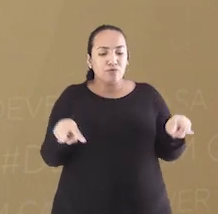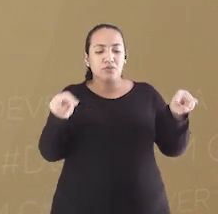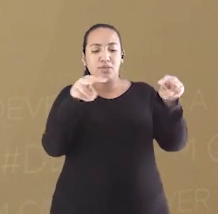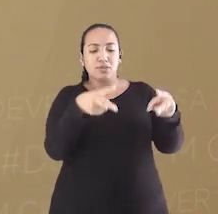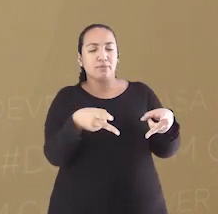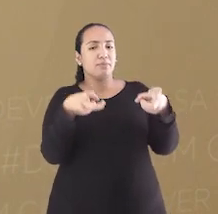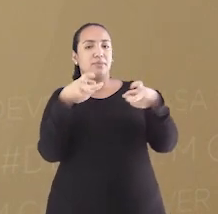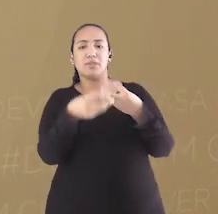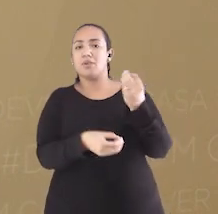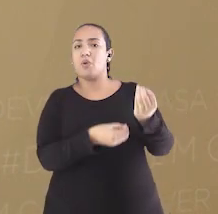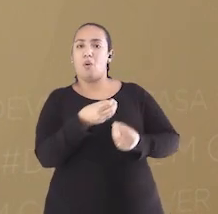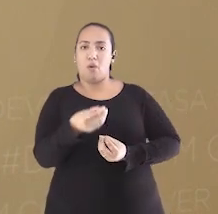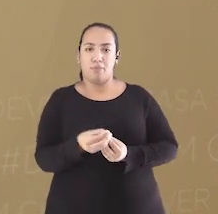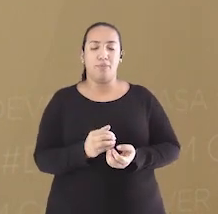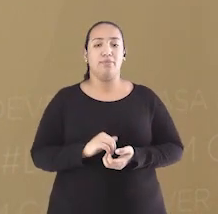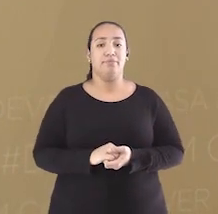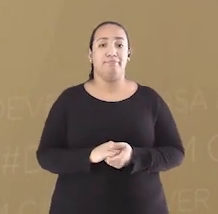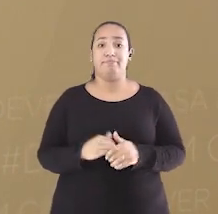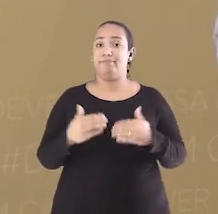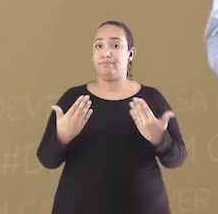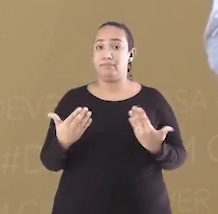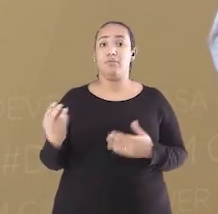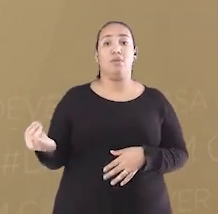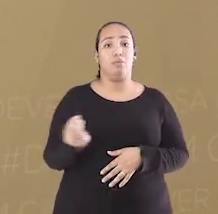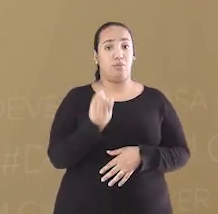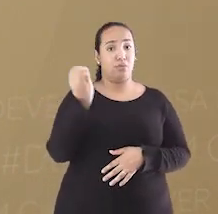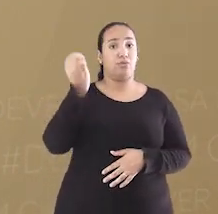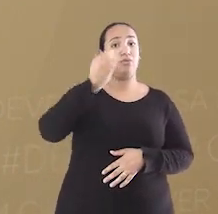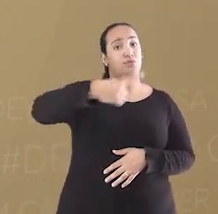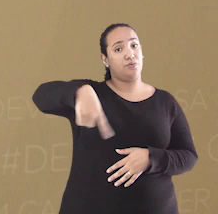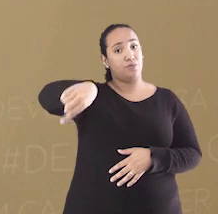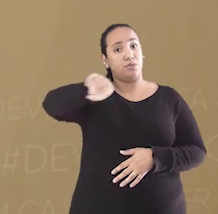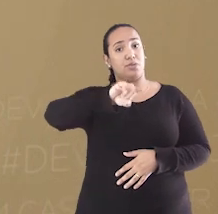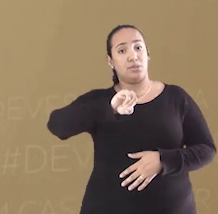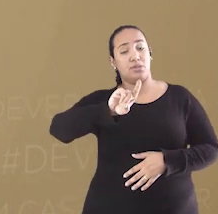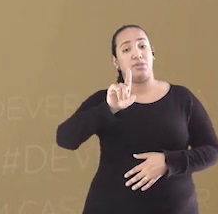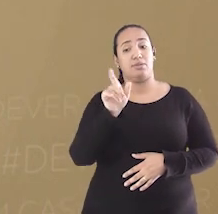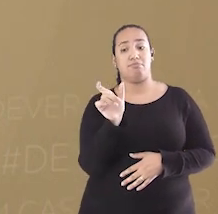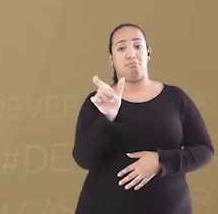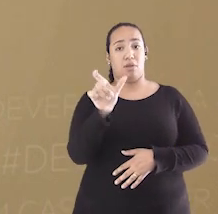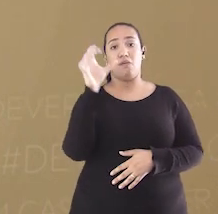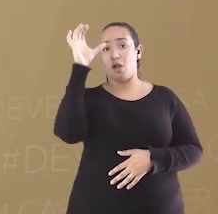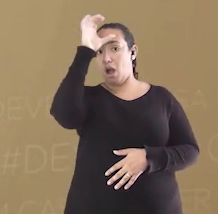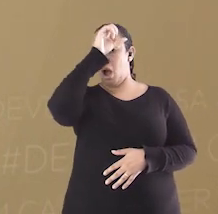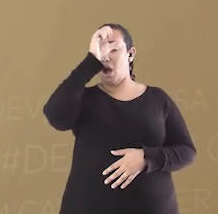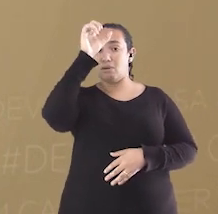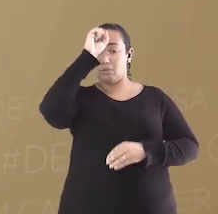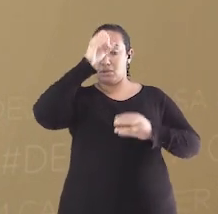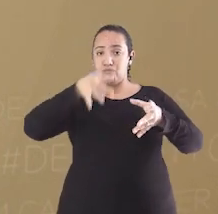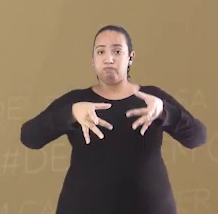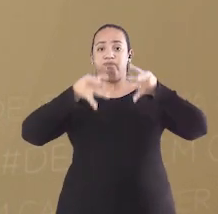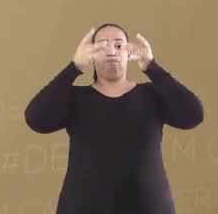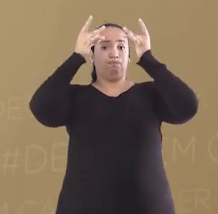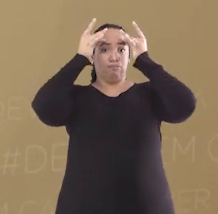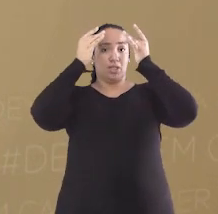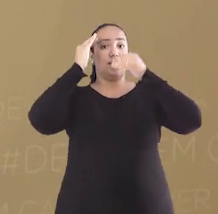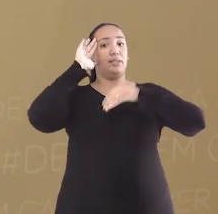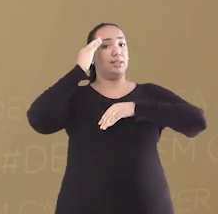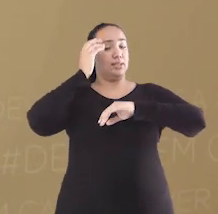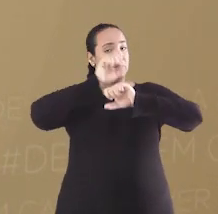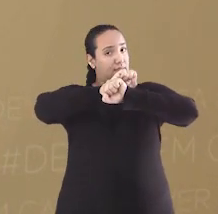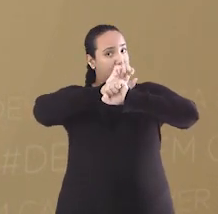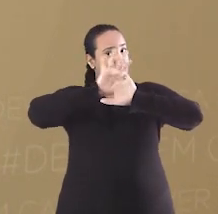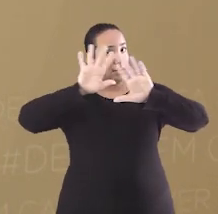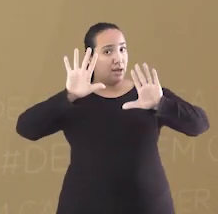aspas. É muito importante que você inclua em seu vocabulário esta palavra e compreenda bem o seu